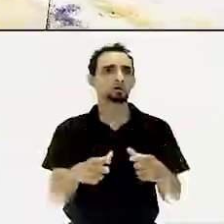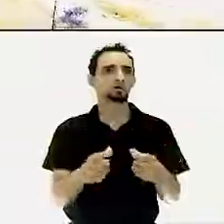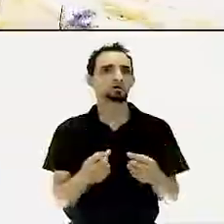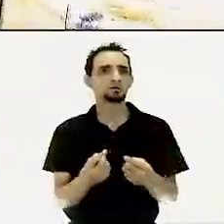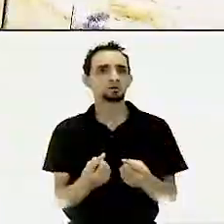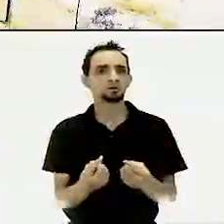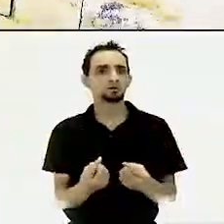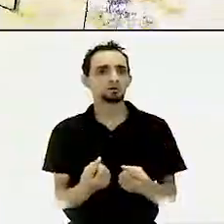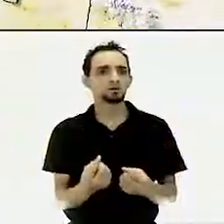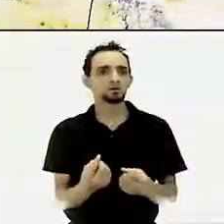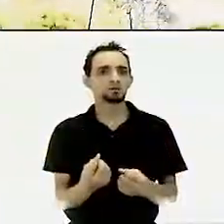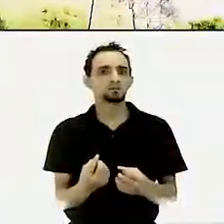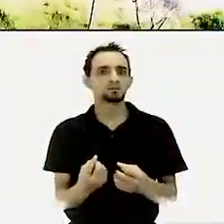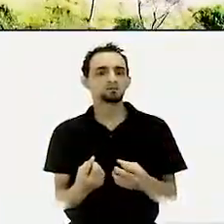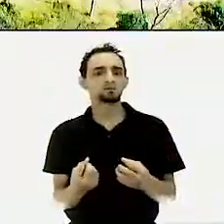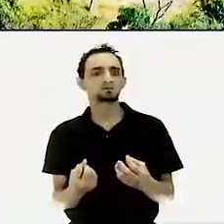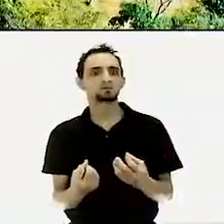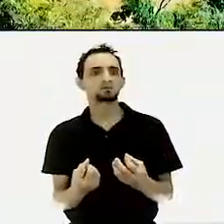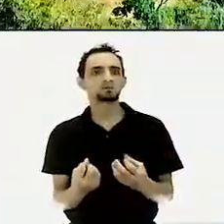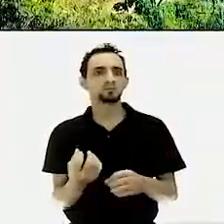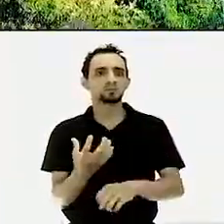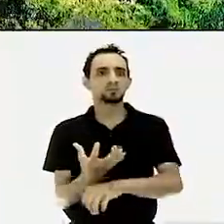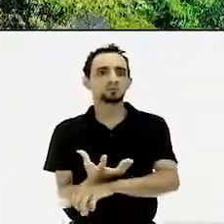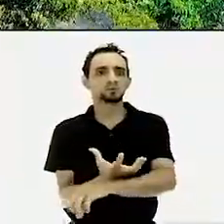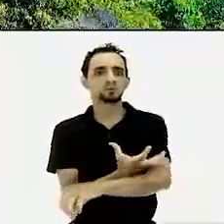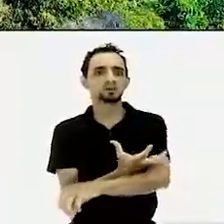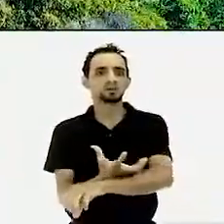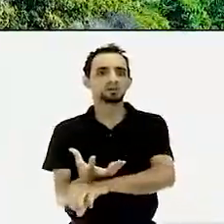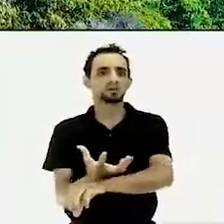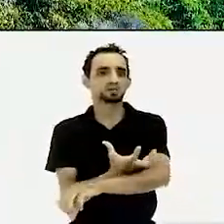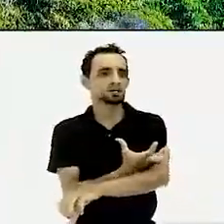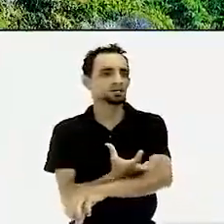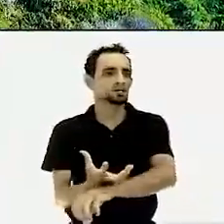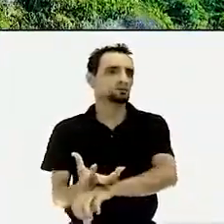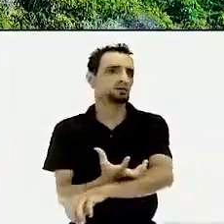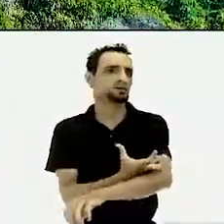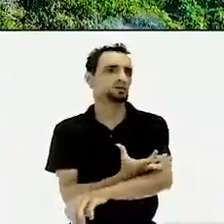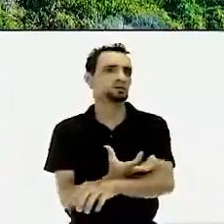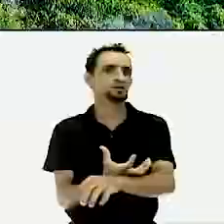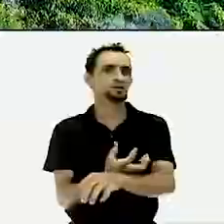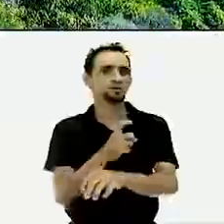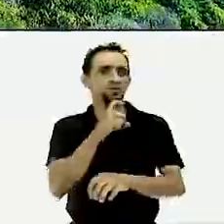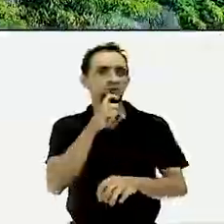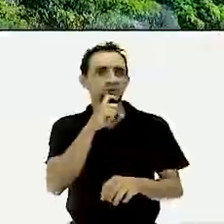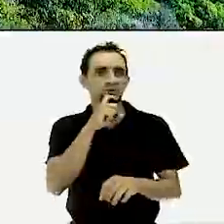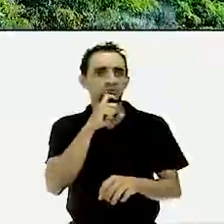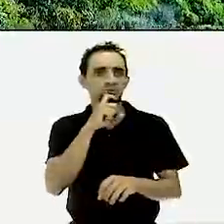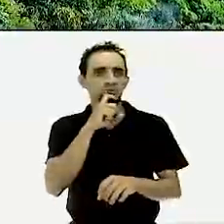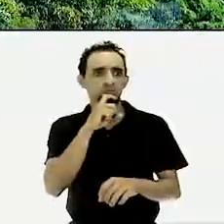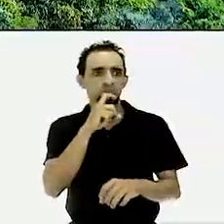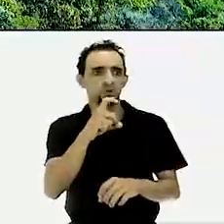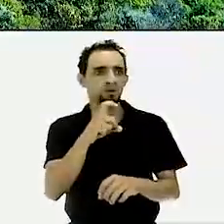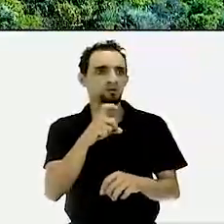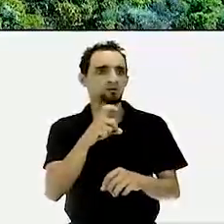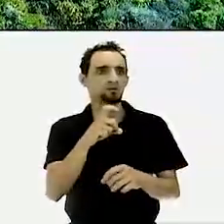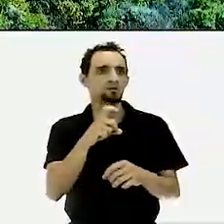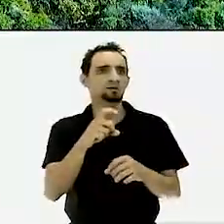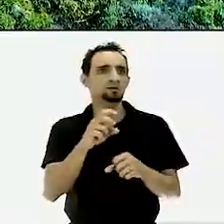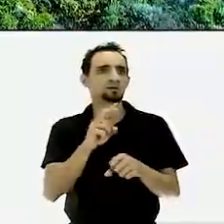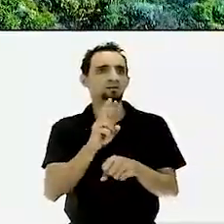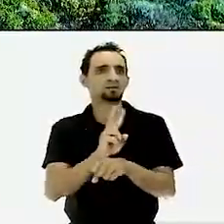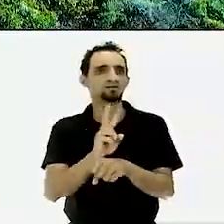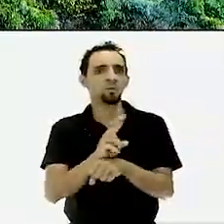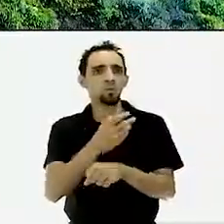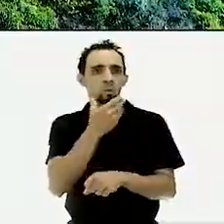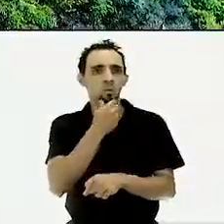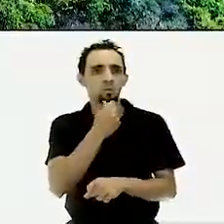receber as rodadas do campeonato. Fiquei muito feliz de ver os campos bem cuidados assim, o outro pelo Laércio lá em cima, né,